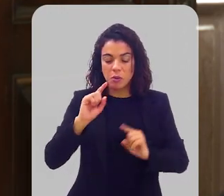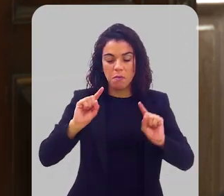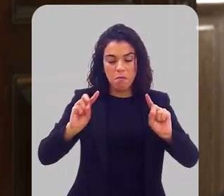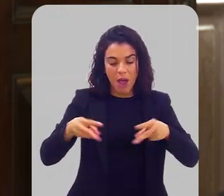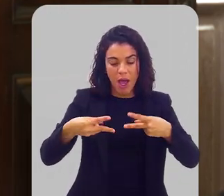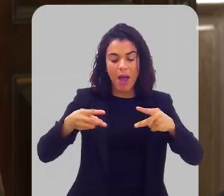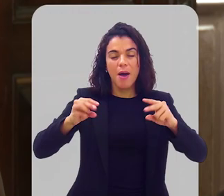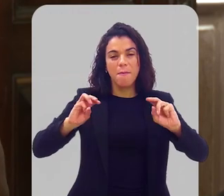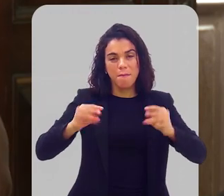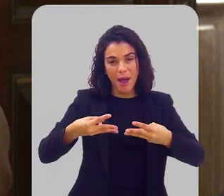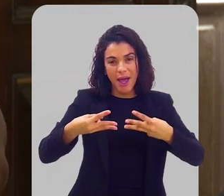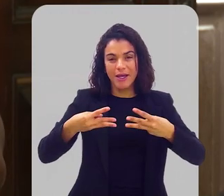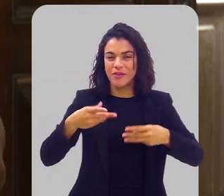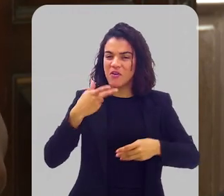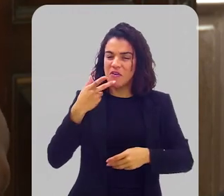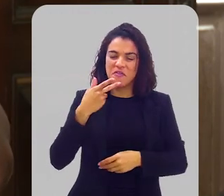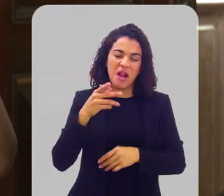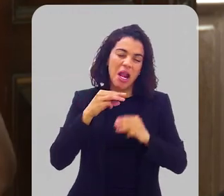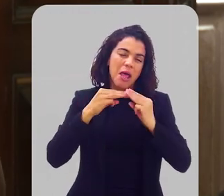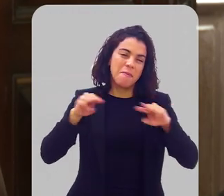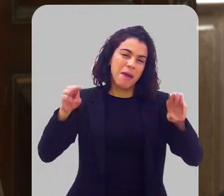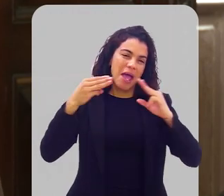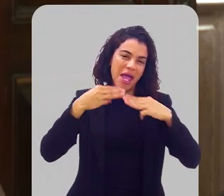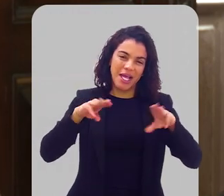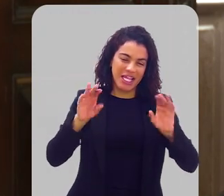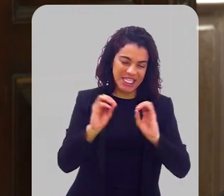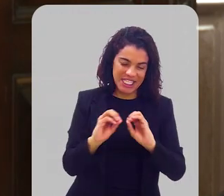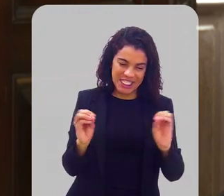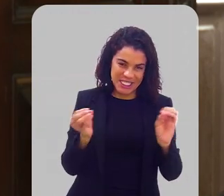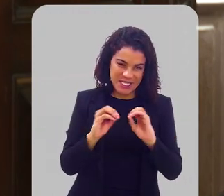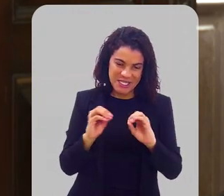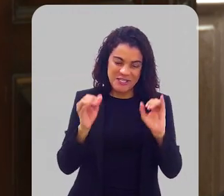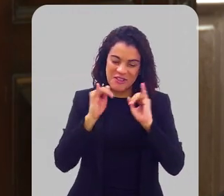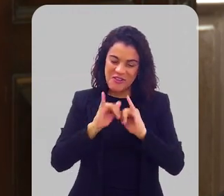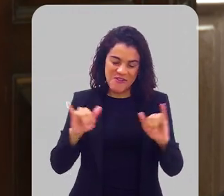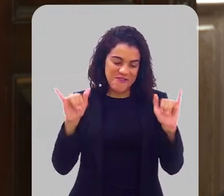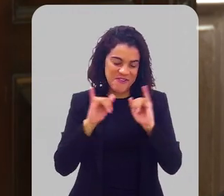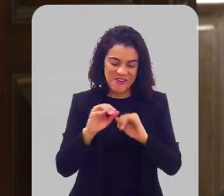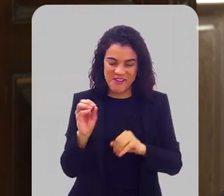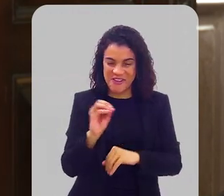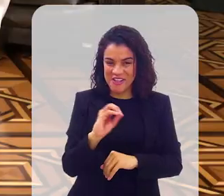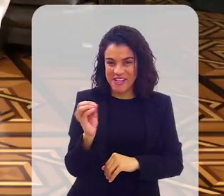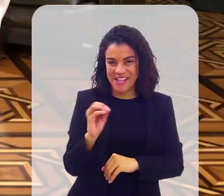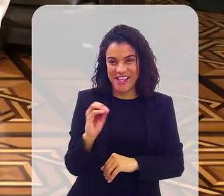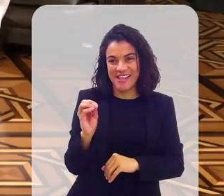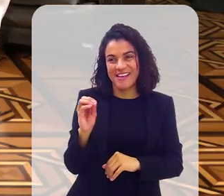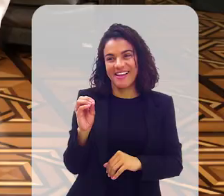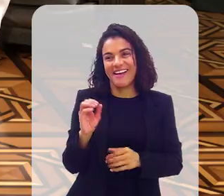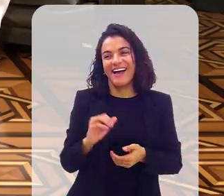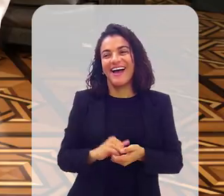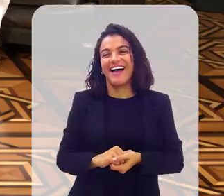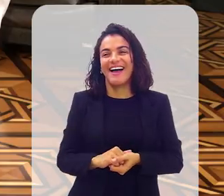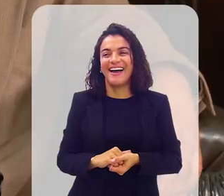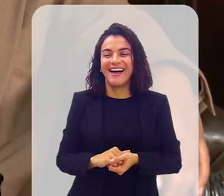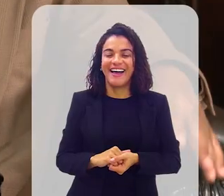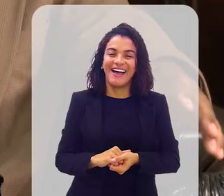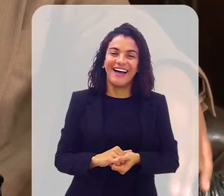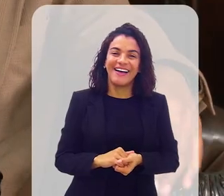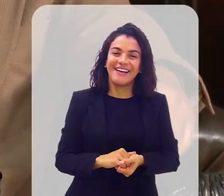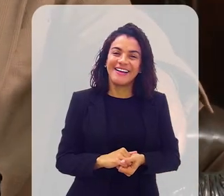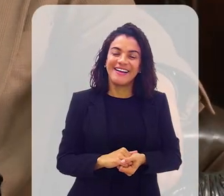às semifinais de outras gravadoras, né? Que eu não vou fazer o merchan, não vou dar esse merchan. Não faz não, filho. Não vou dar. Senão tem que ter